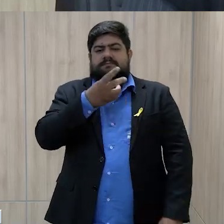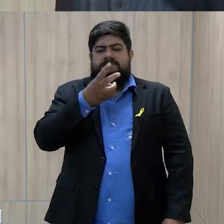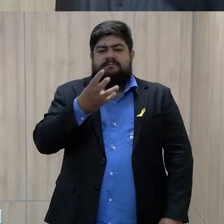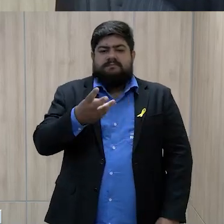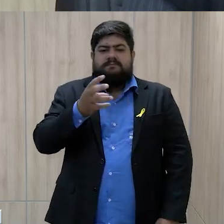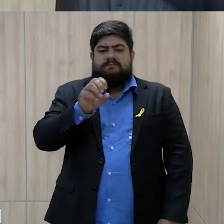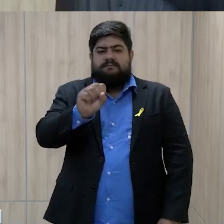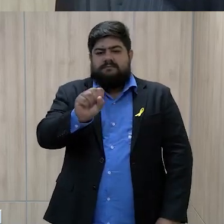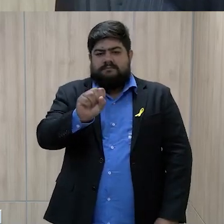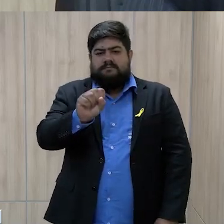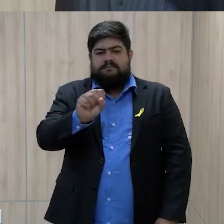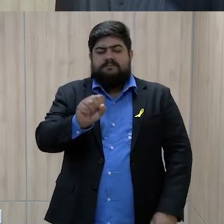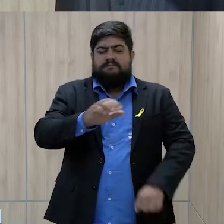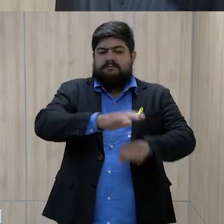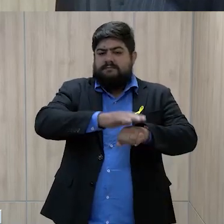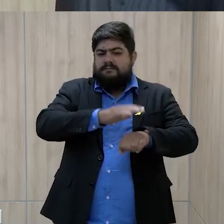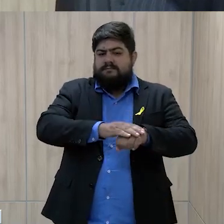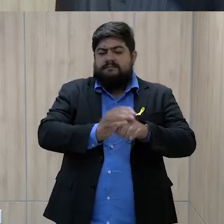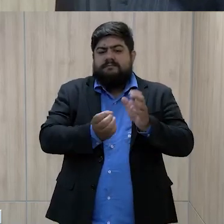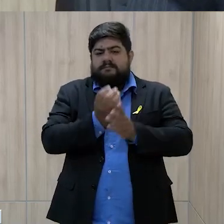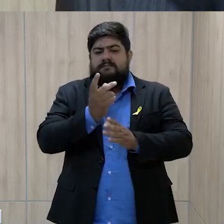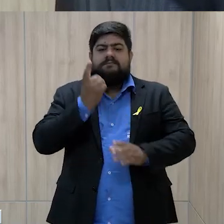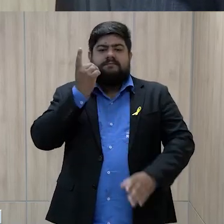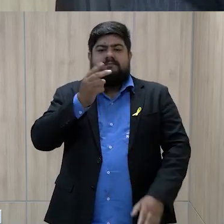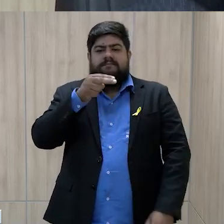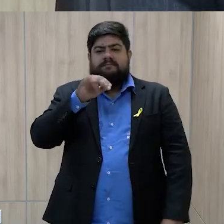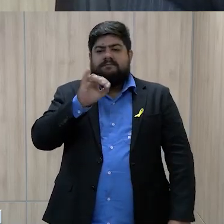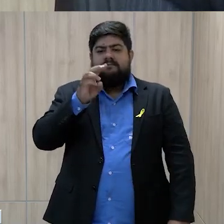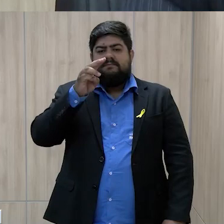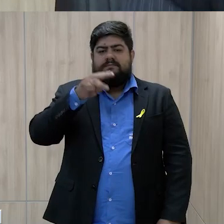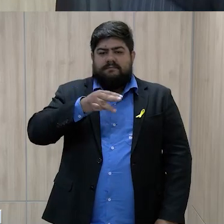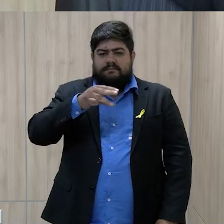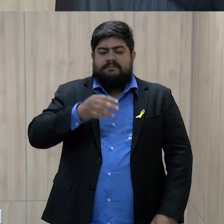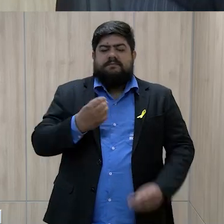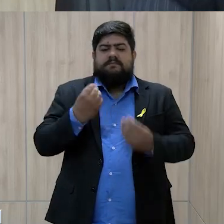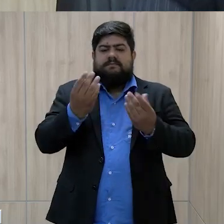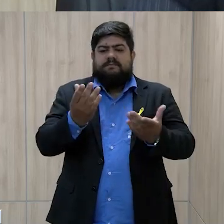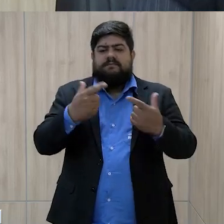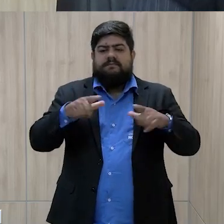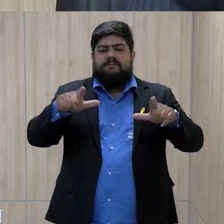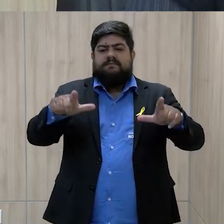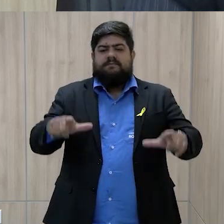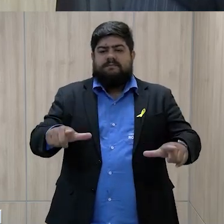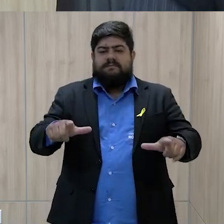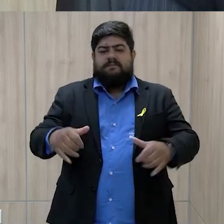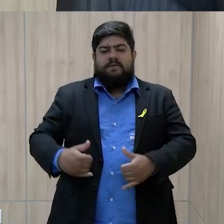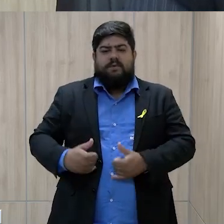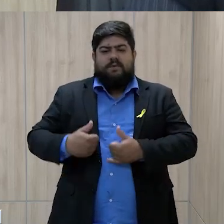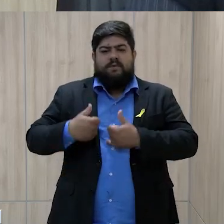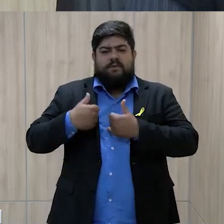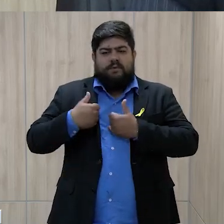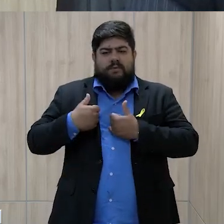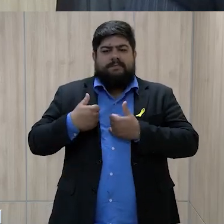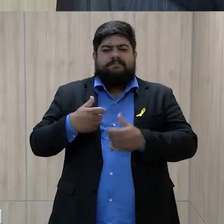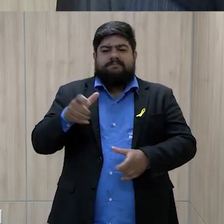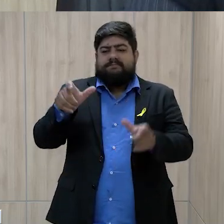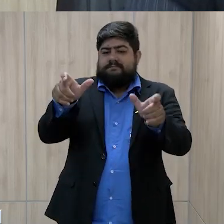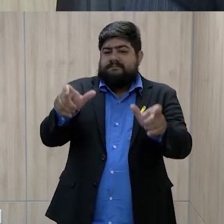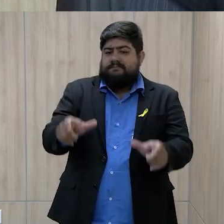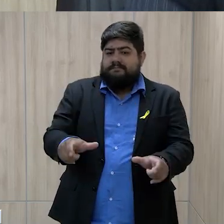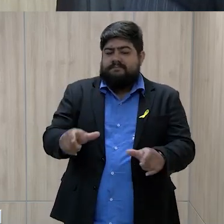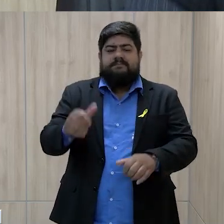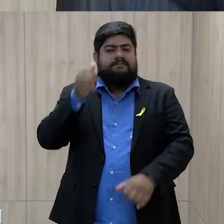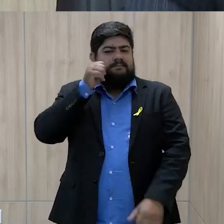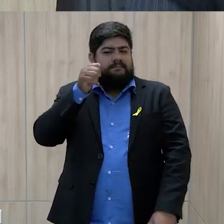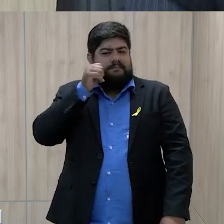legislativo no 238 de autoria deputado nem Barroso concede o Título honorífico de Cidadão do Estado